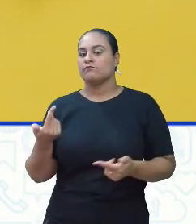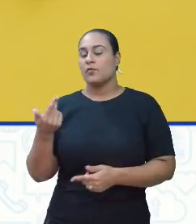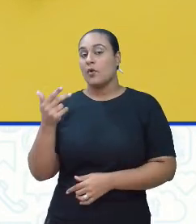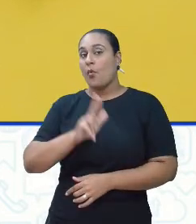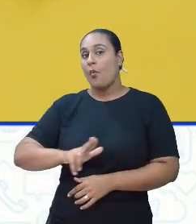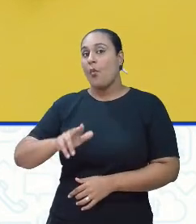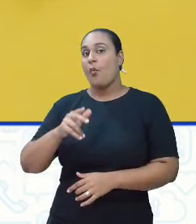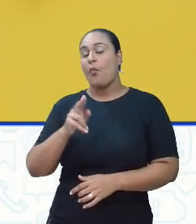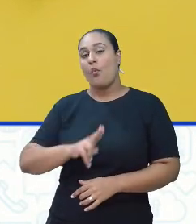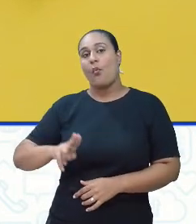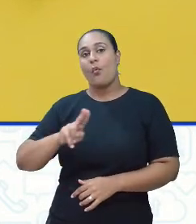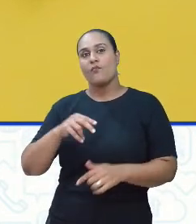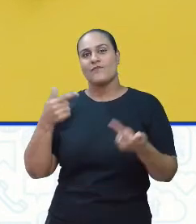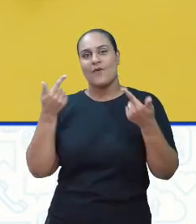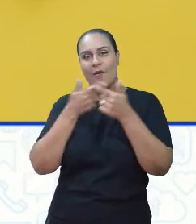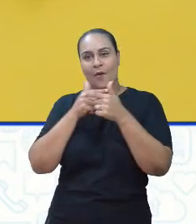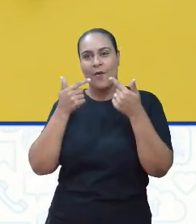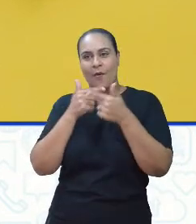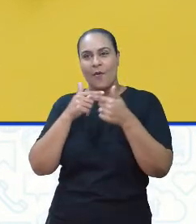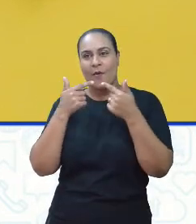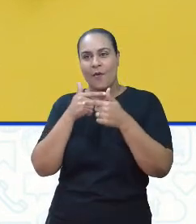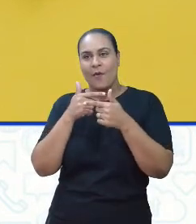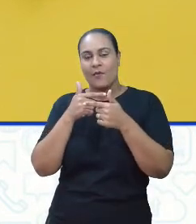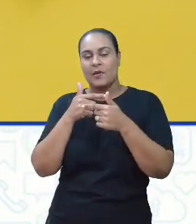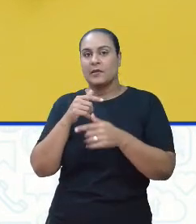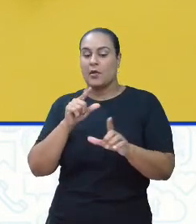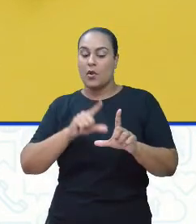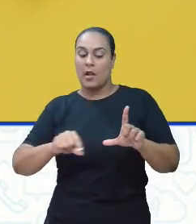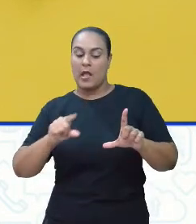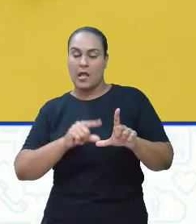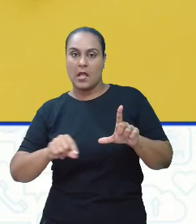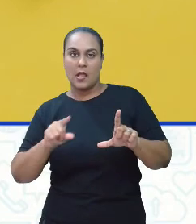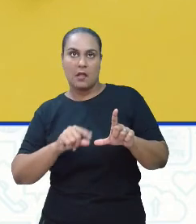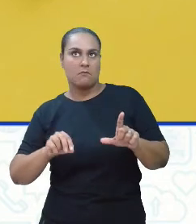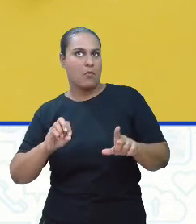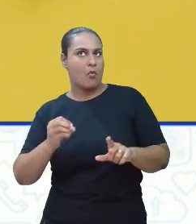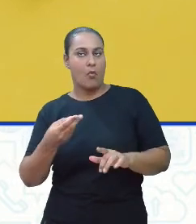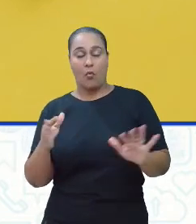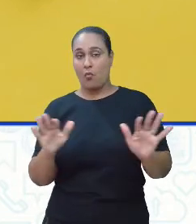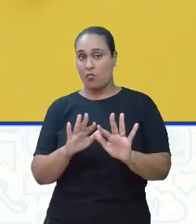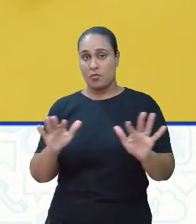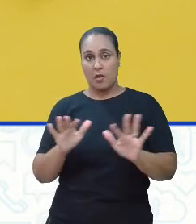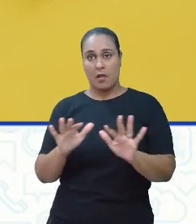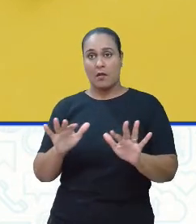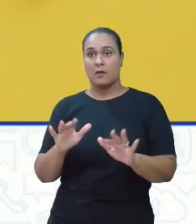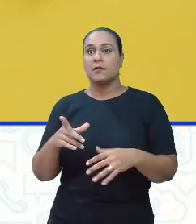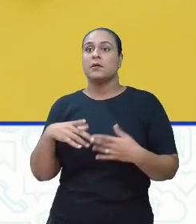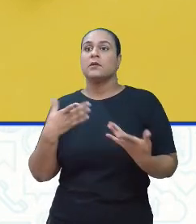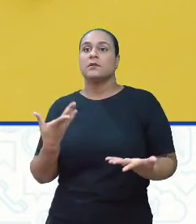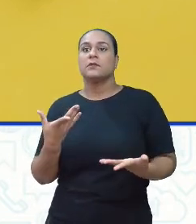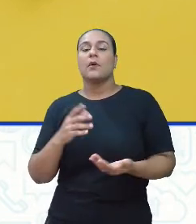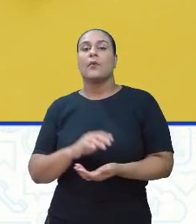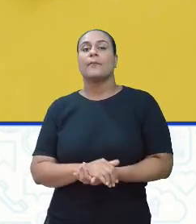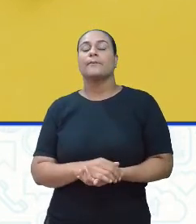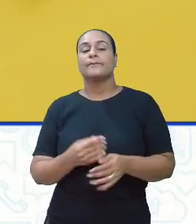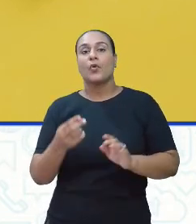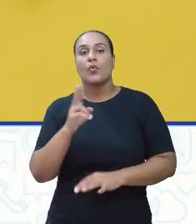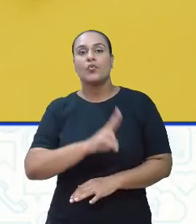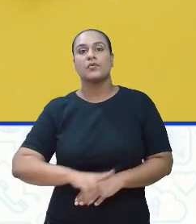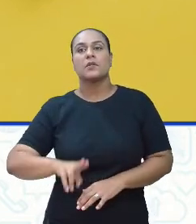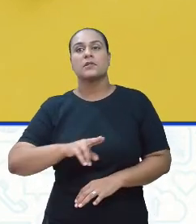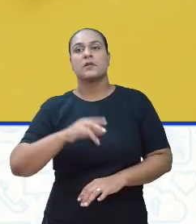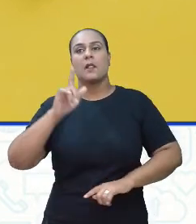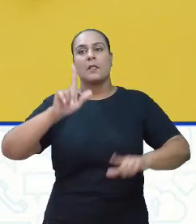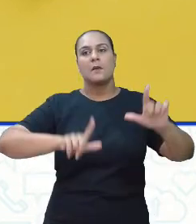com ou sem legenda ou balão, geralmente veiculado pela imprensa e